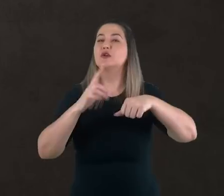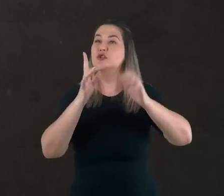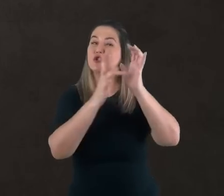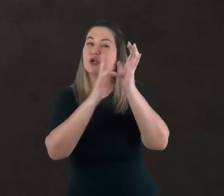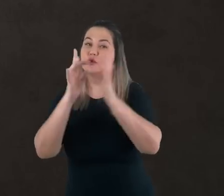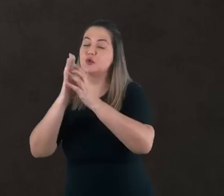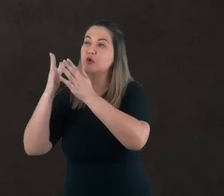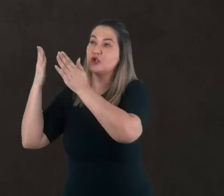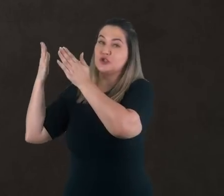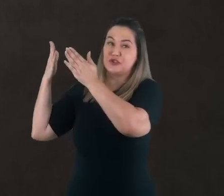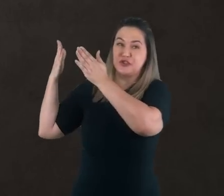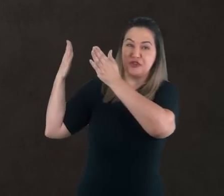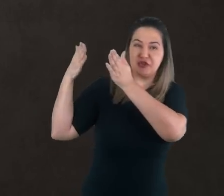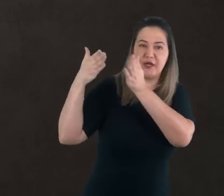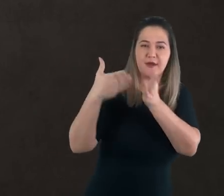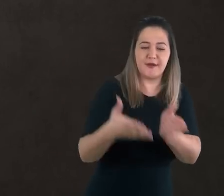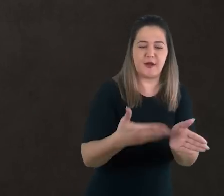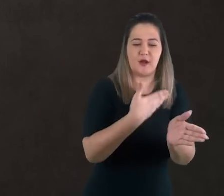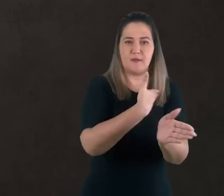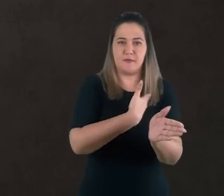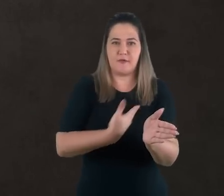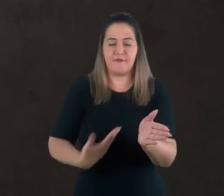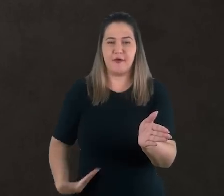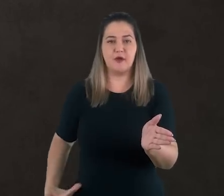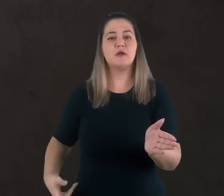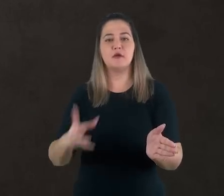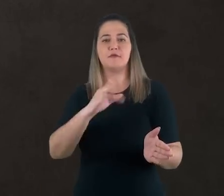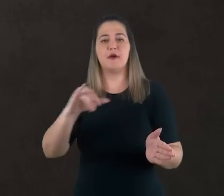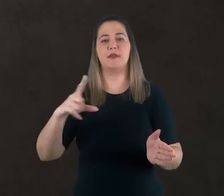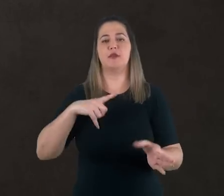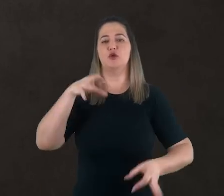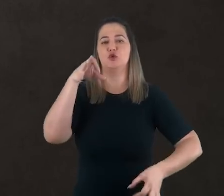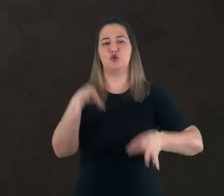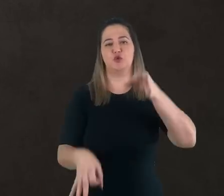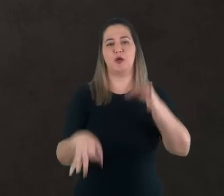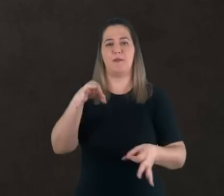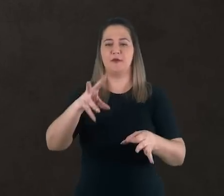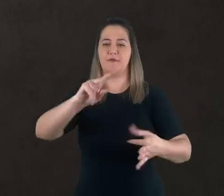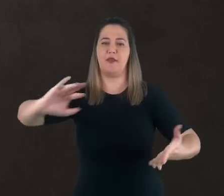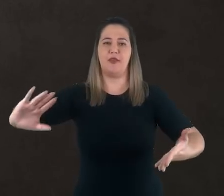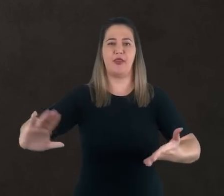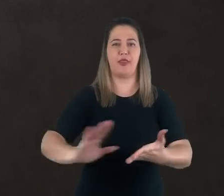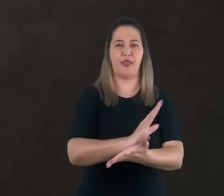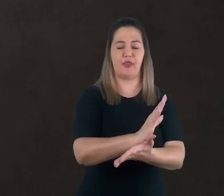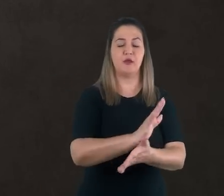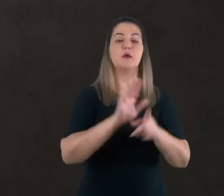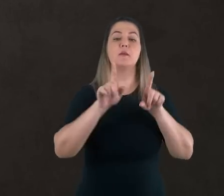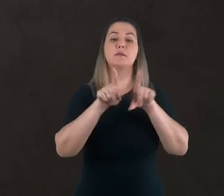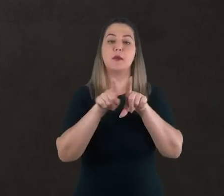julgamento devastador, mas também trará o reino de Deus, que durará para sempre.